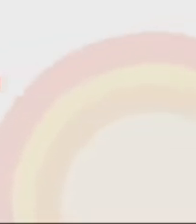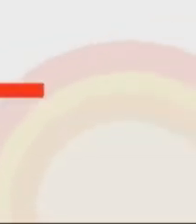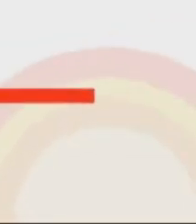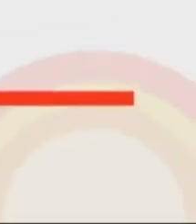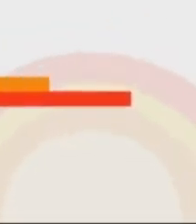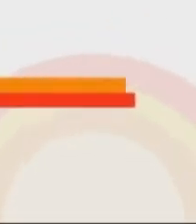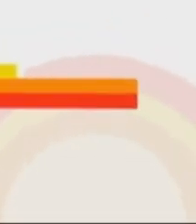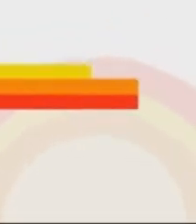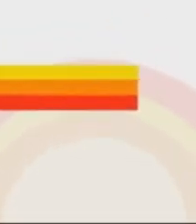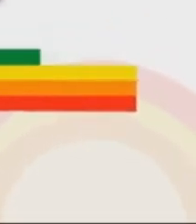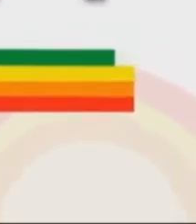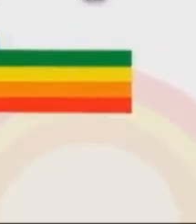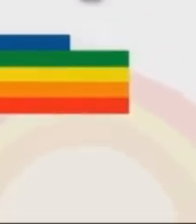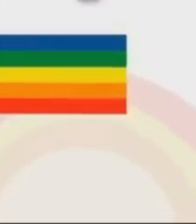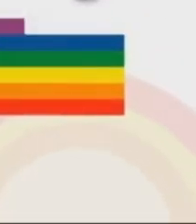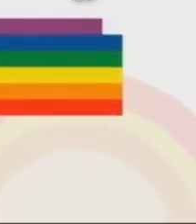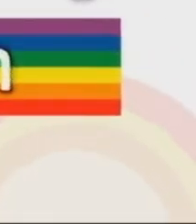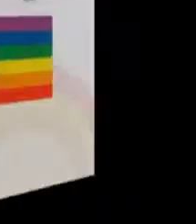Eu faço.